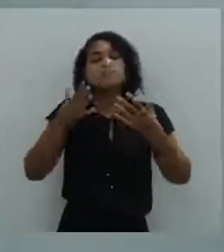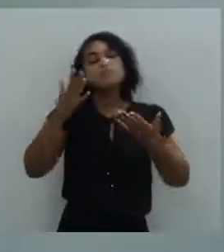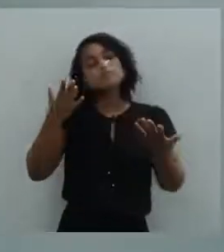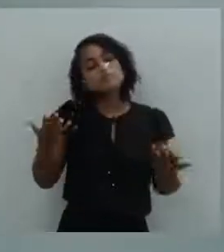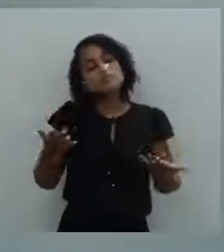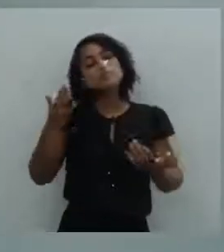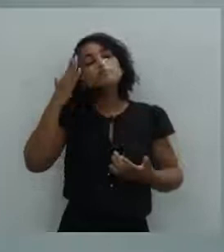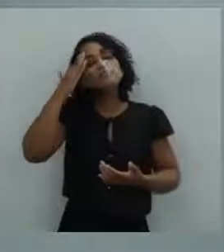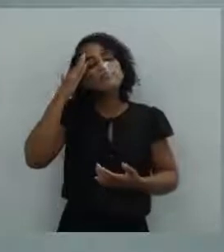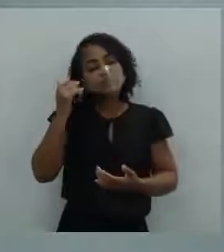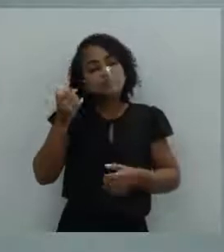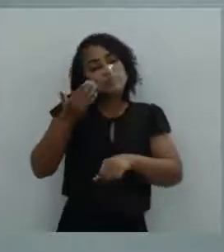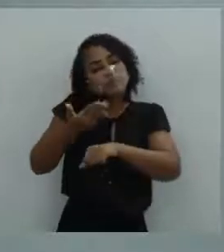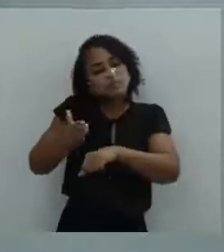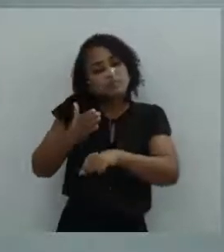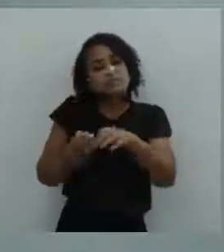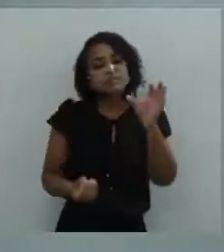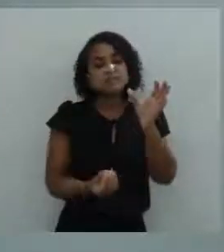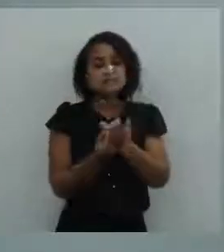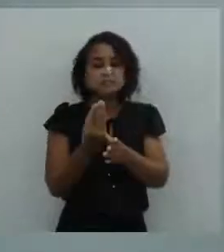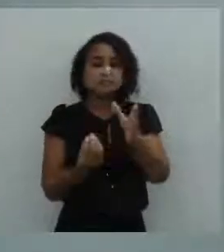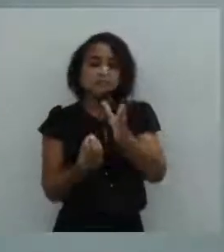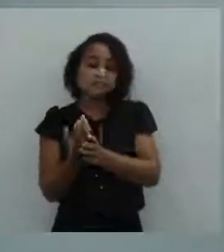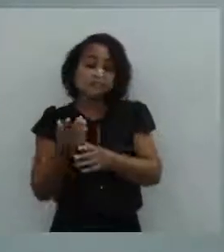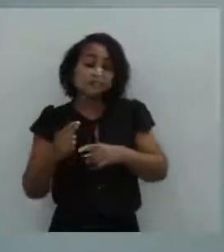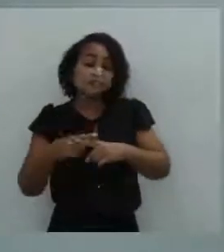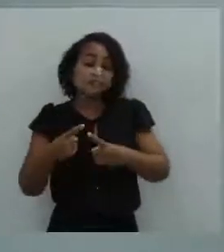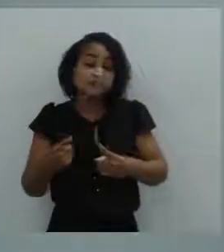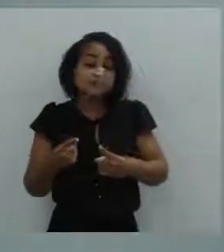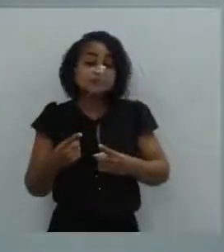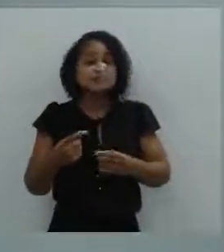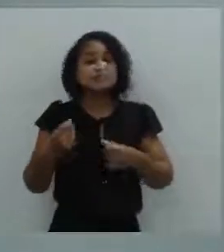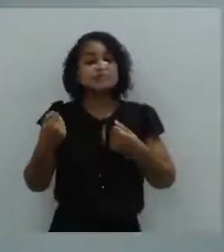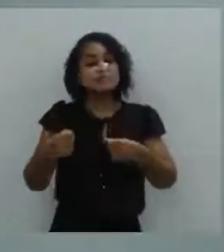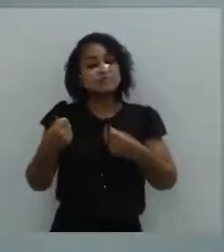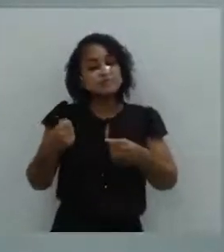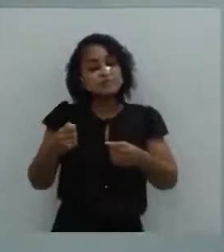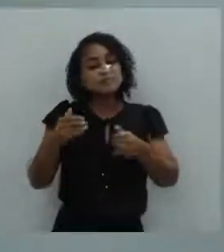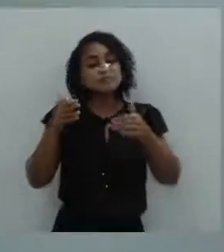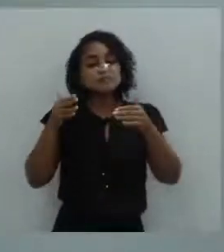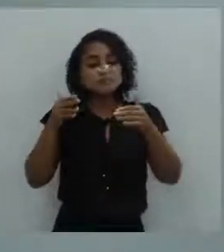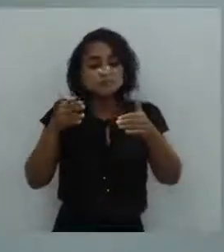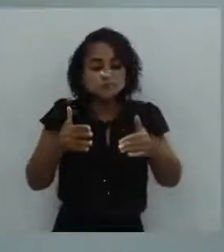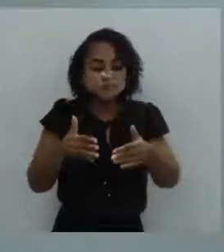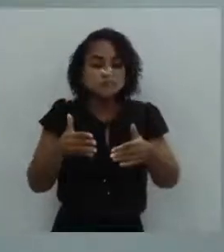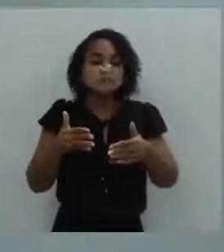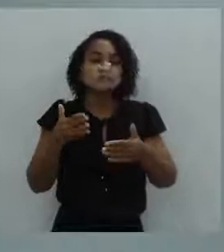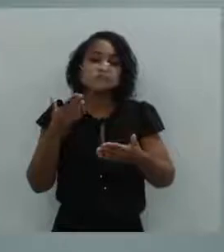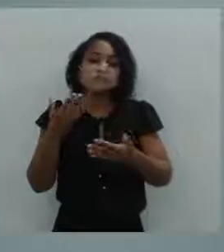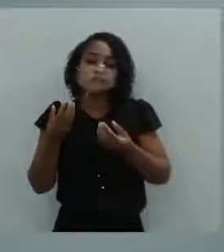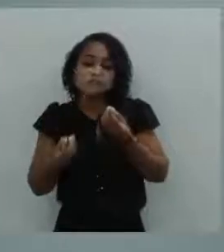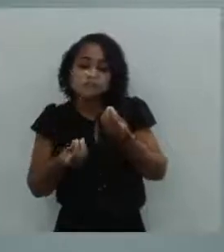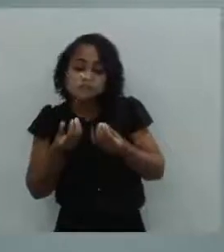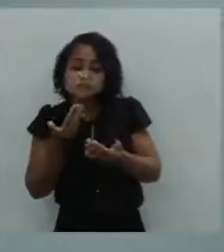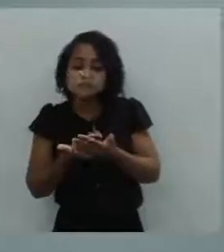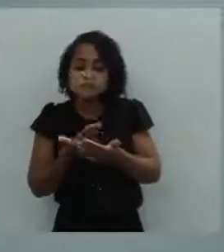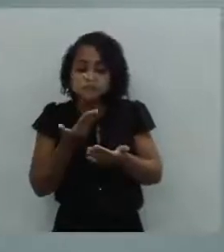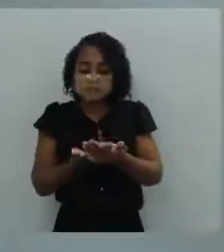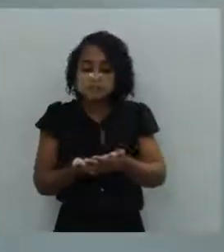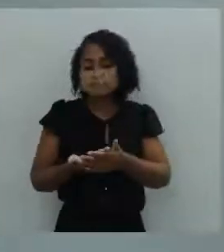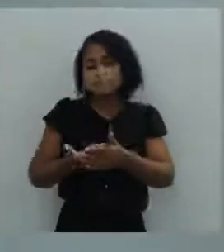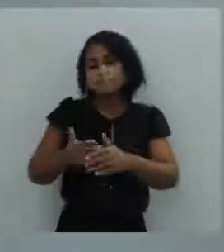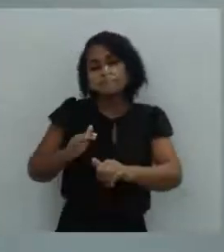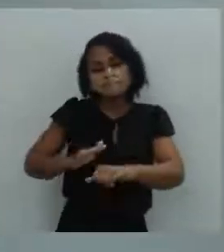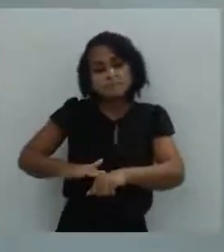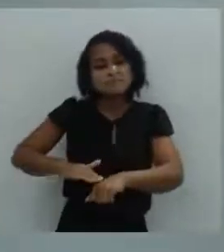você tem sim a prática da produção textual. Só precisa se debruçar mais sobre essa prática,